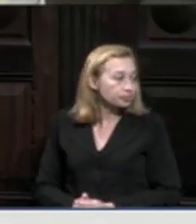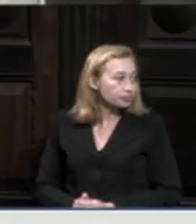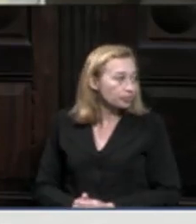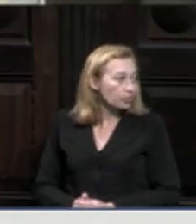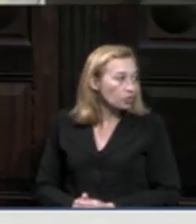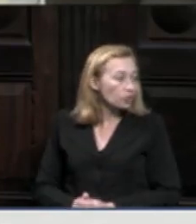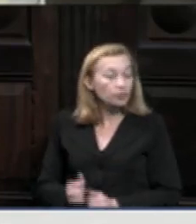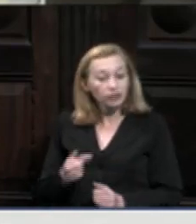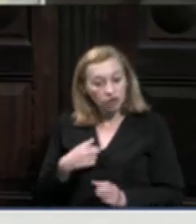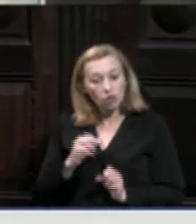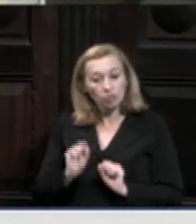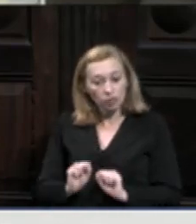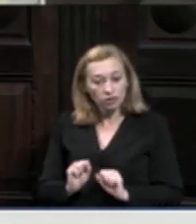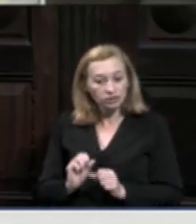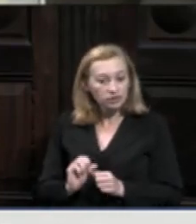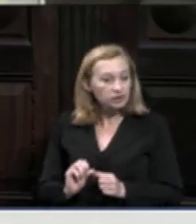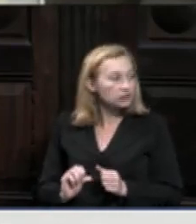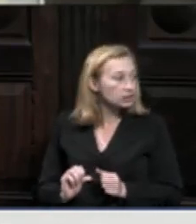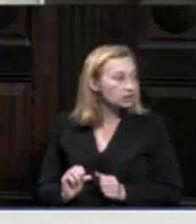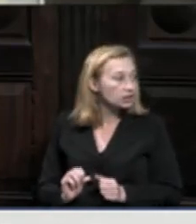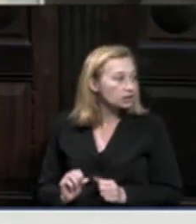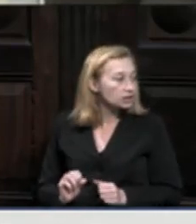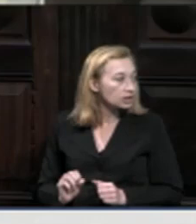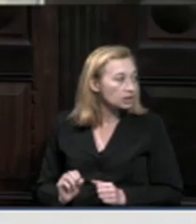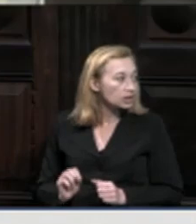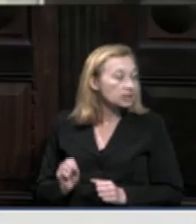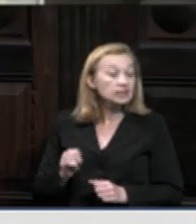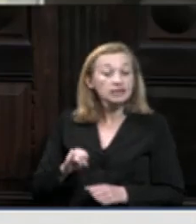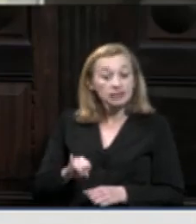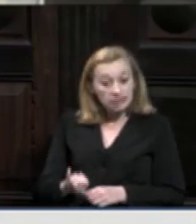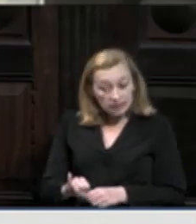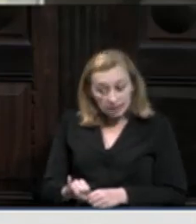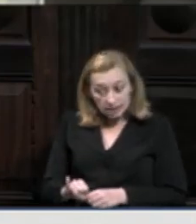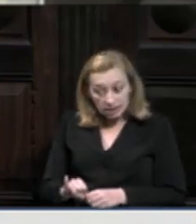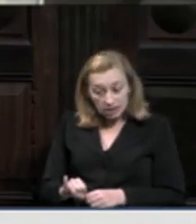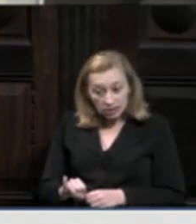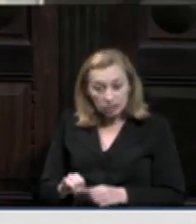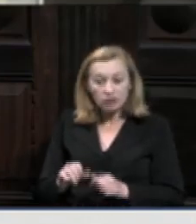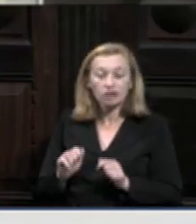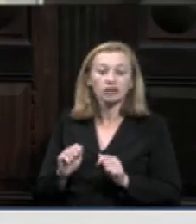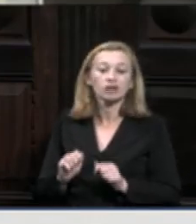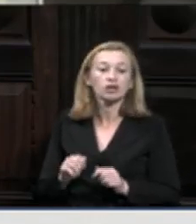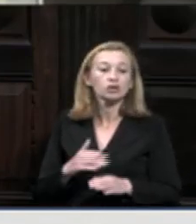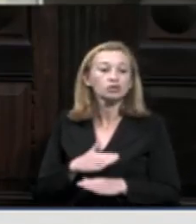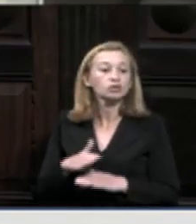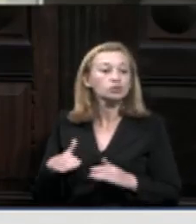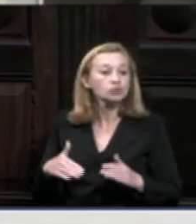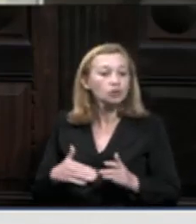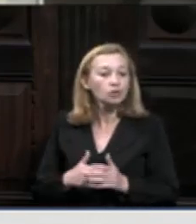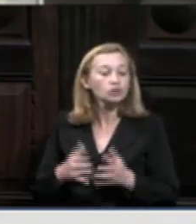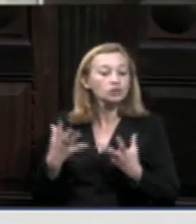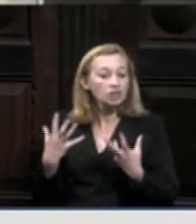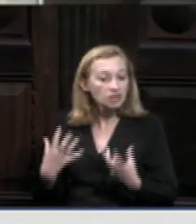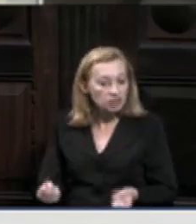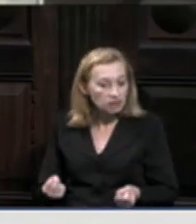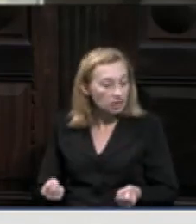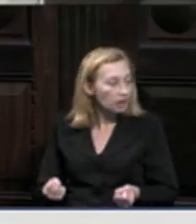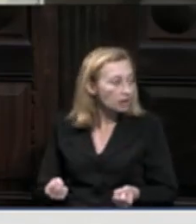O que posso fazer, se assim o plenário